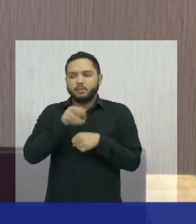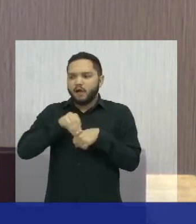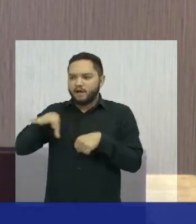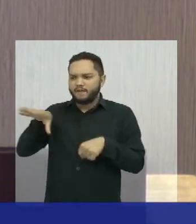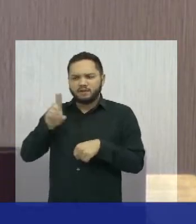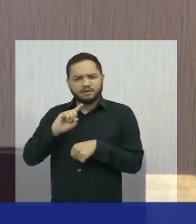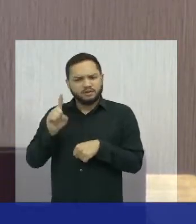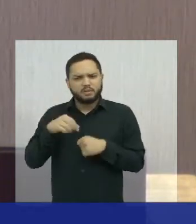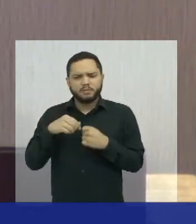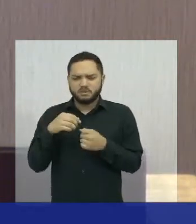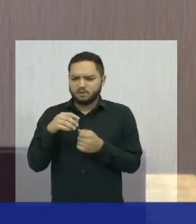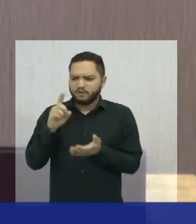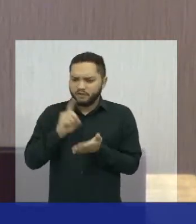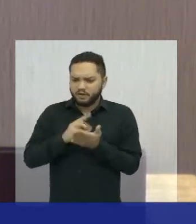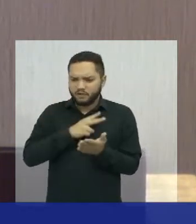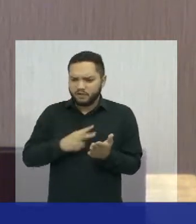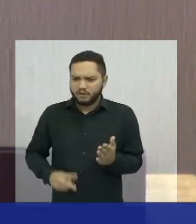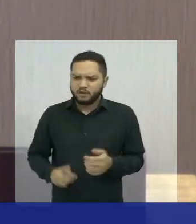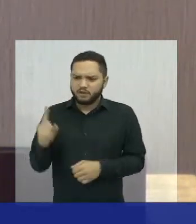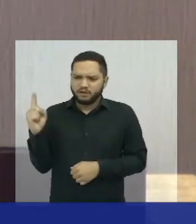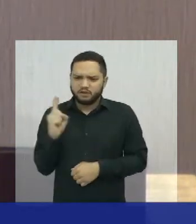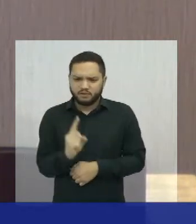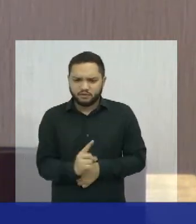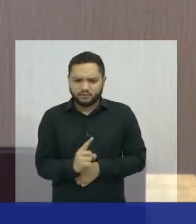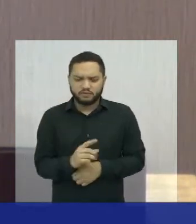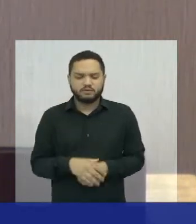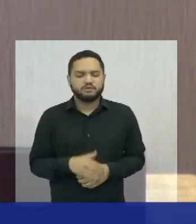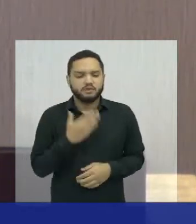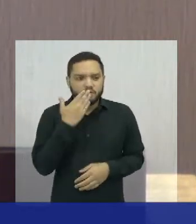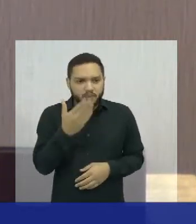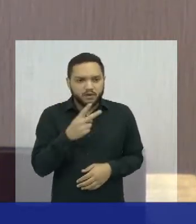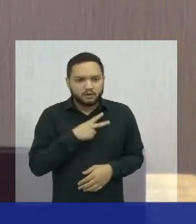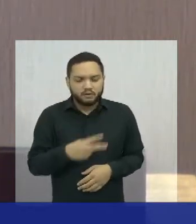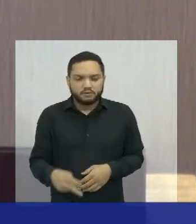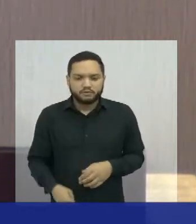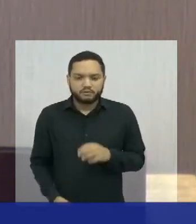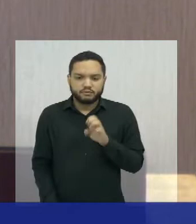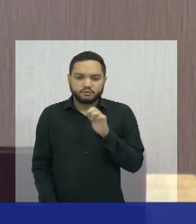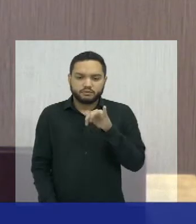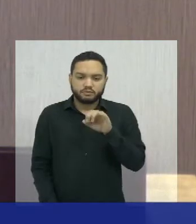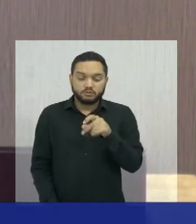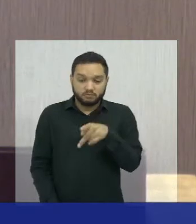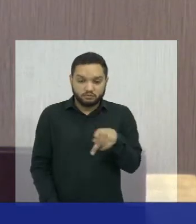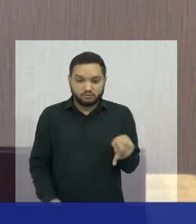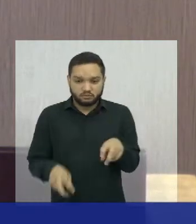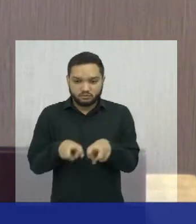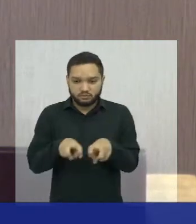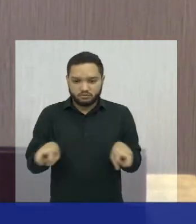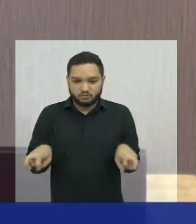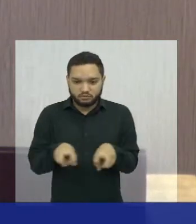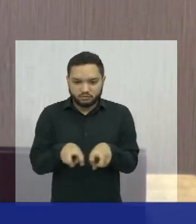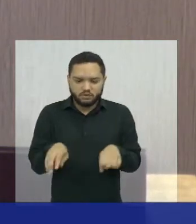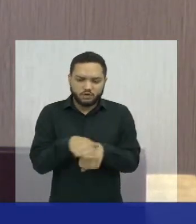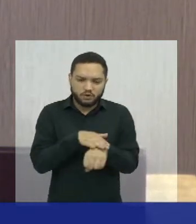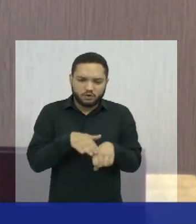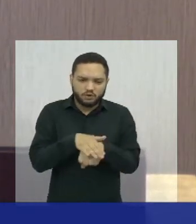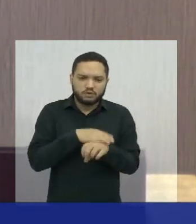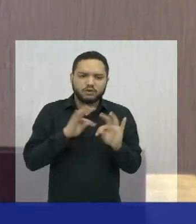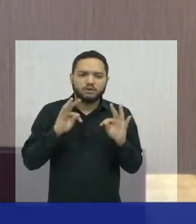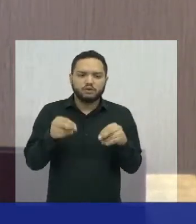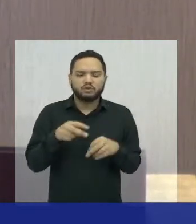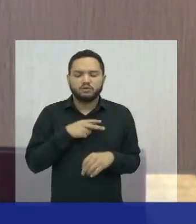não precisamos, aí eu peço ao senhor Ézio, como é presidente da mesa, falar com os vereadores, com